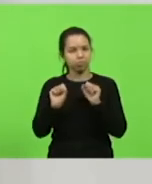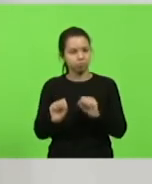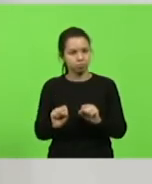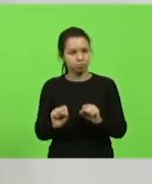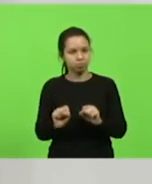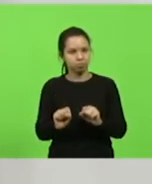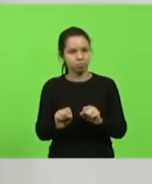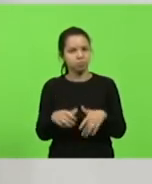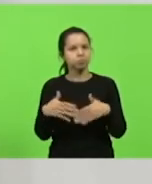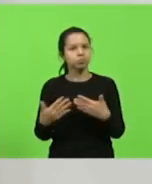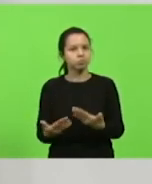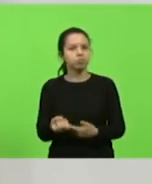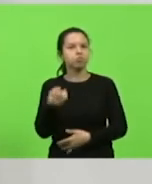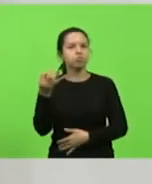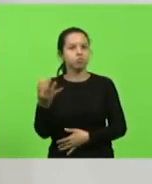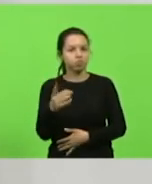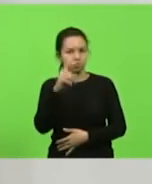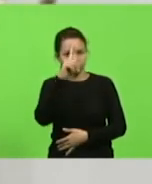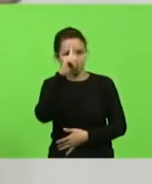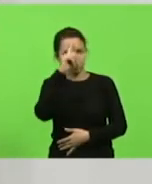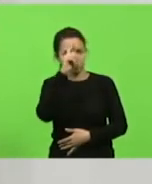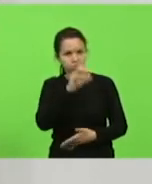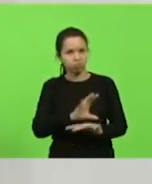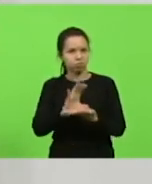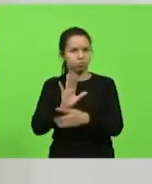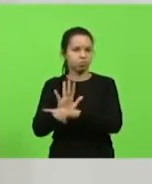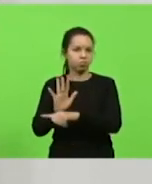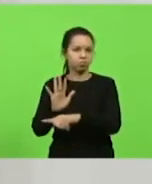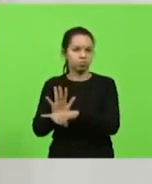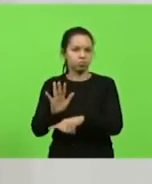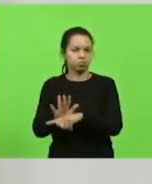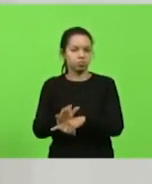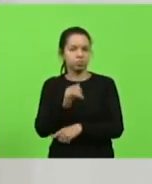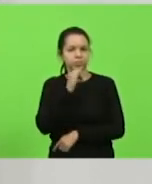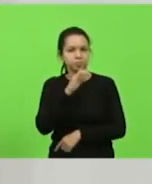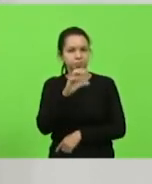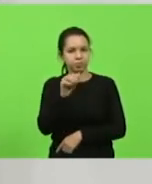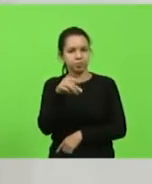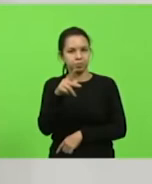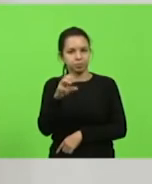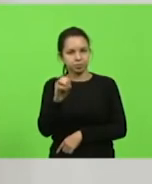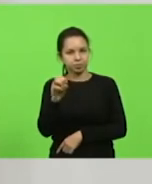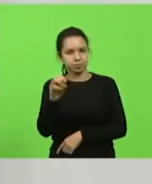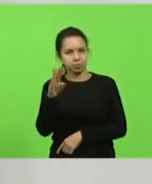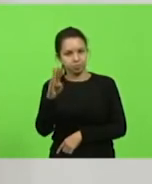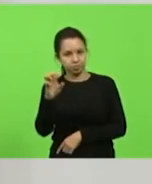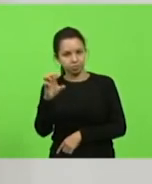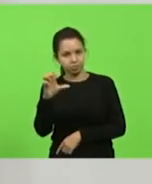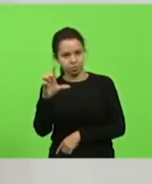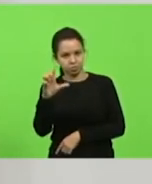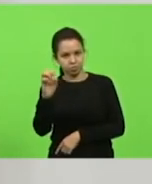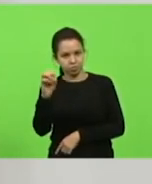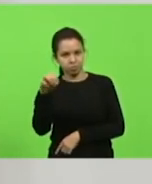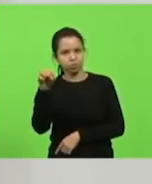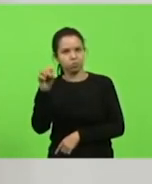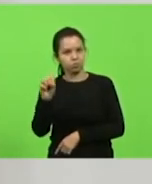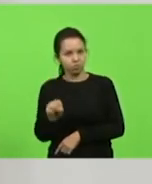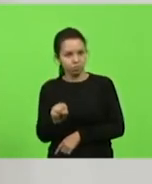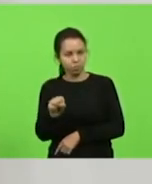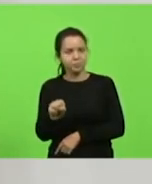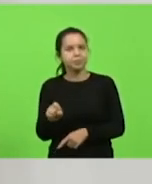isso Uberlândia seriam beneficiados Campo Belo do Sul que a vossa excelência recebeu uma ligação hoje que eu também